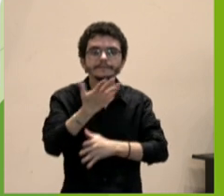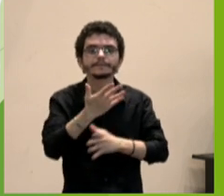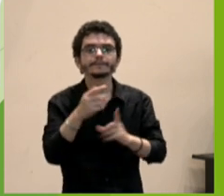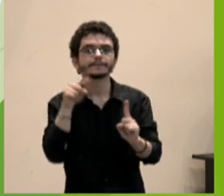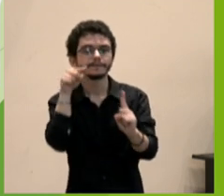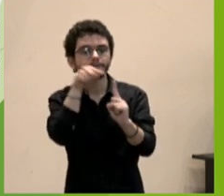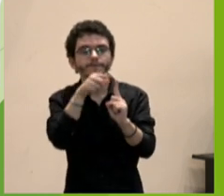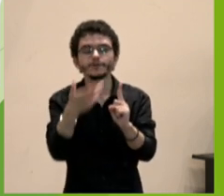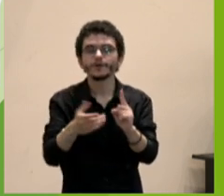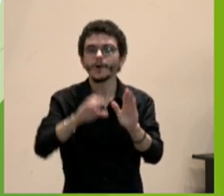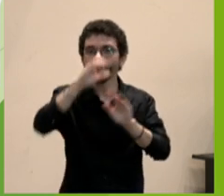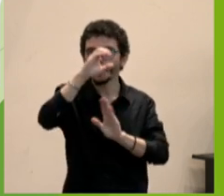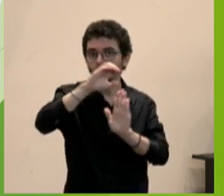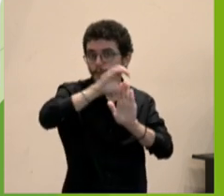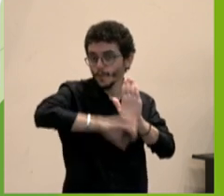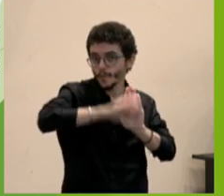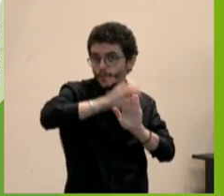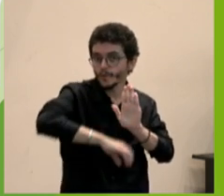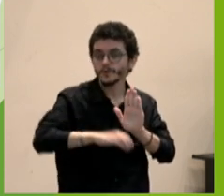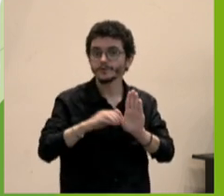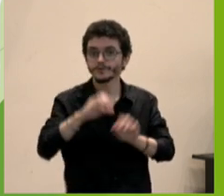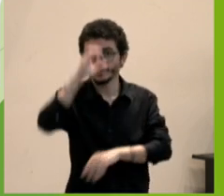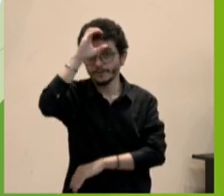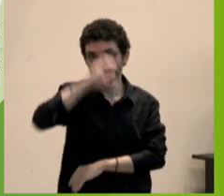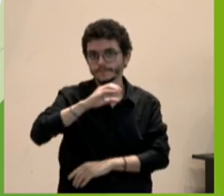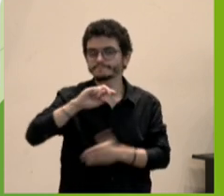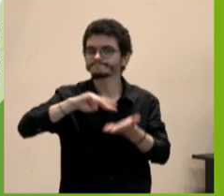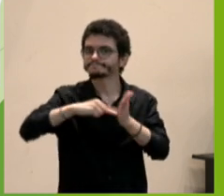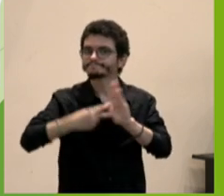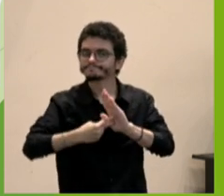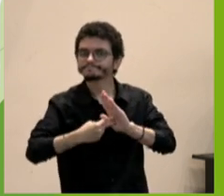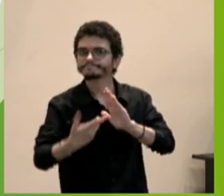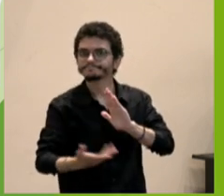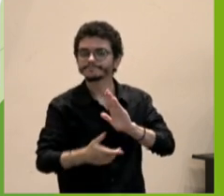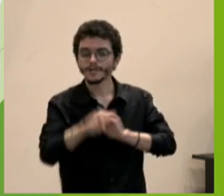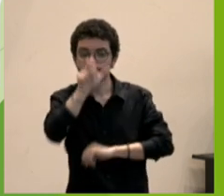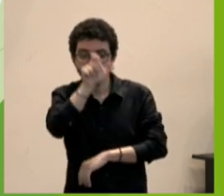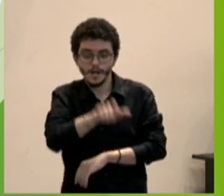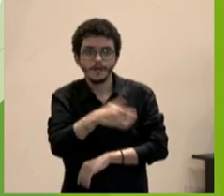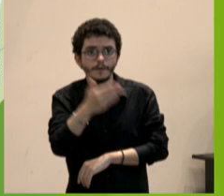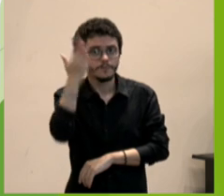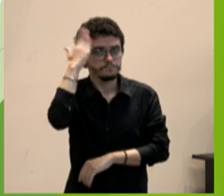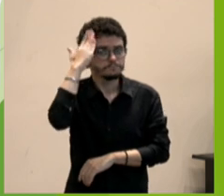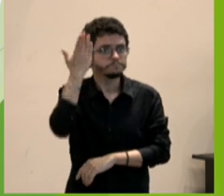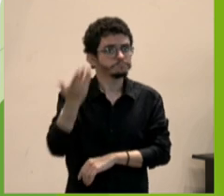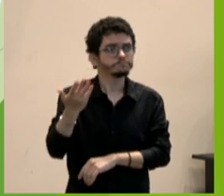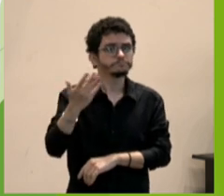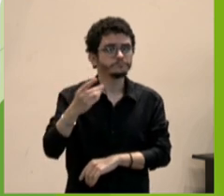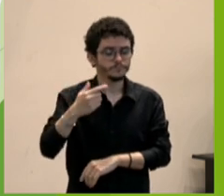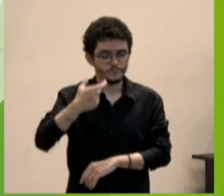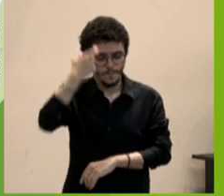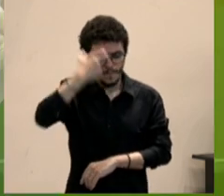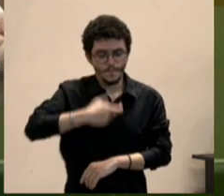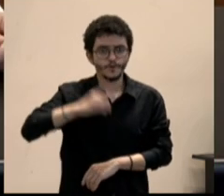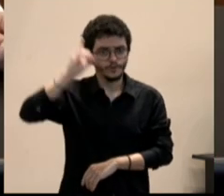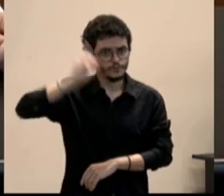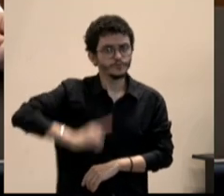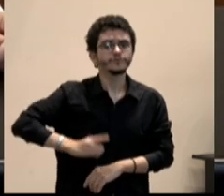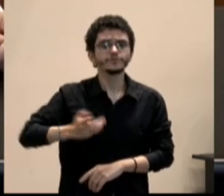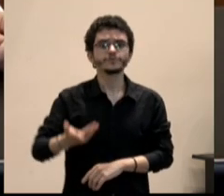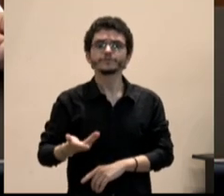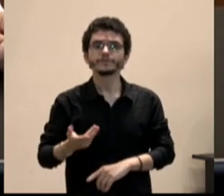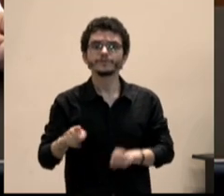da constituição do cidadão, ou seja, do sujeito ciente de seus direitos e de